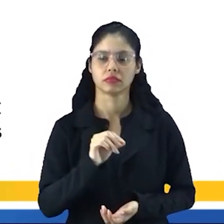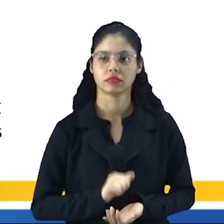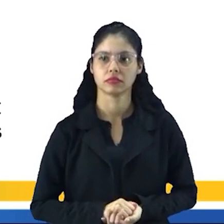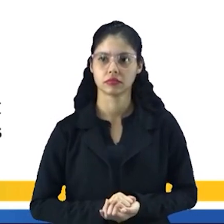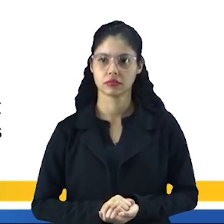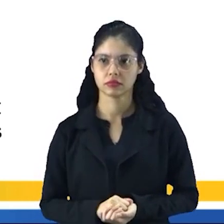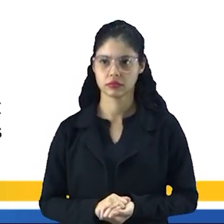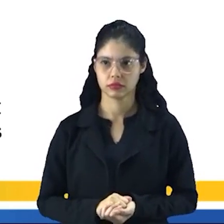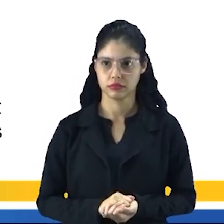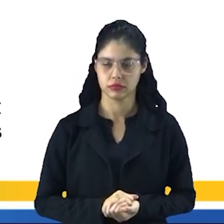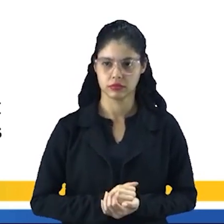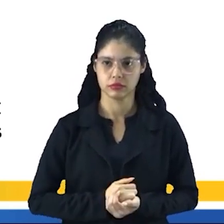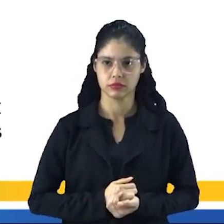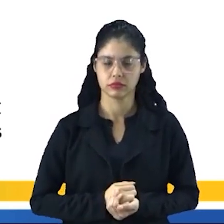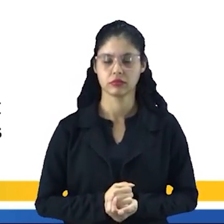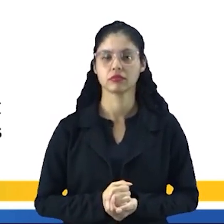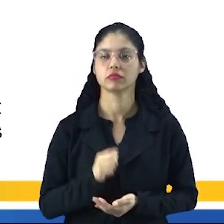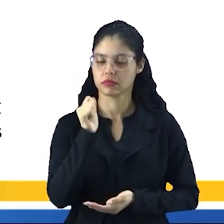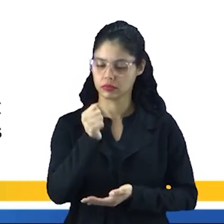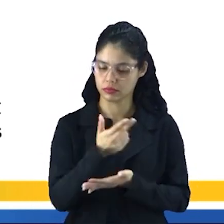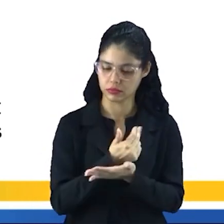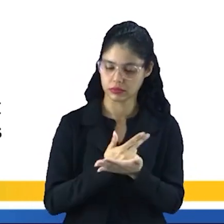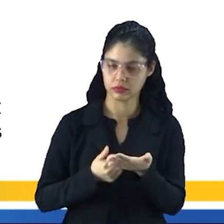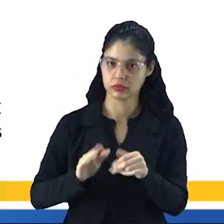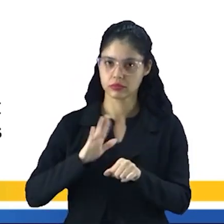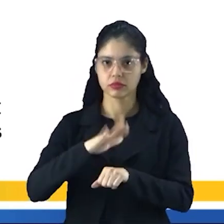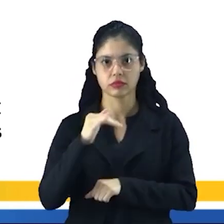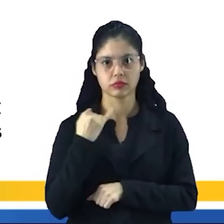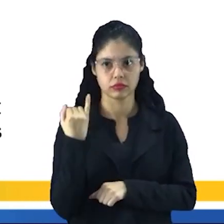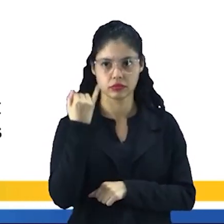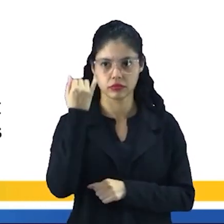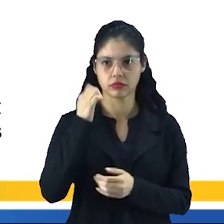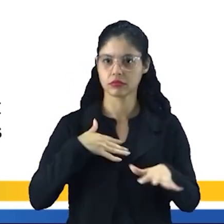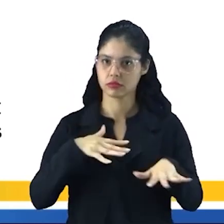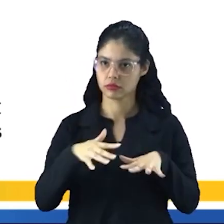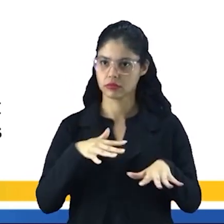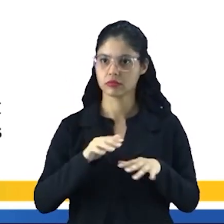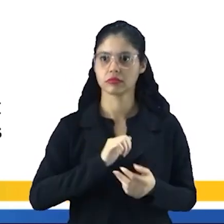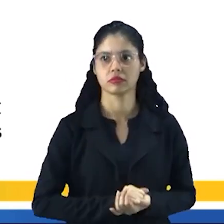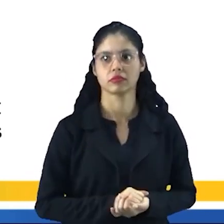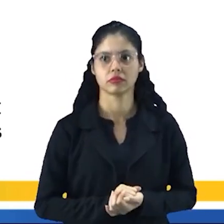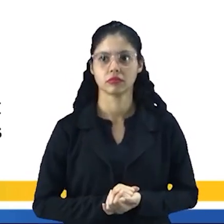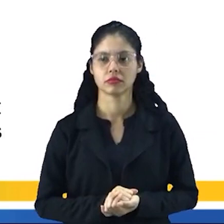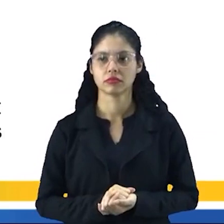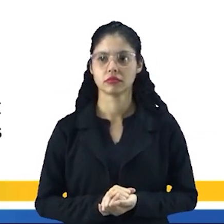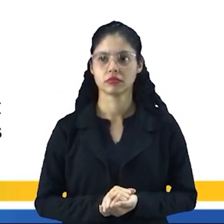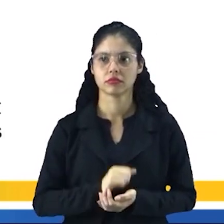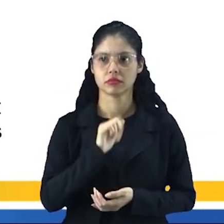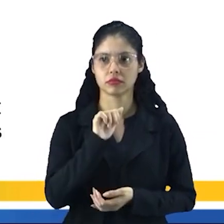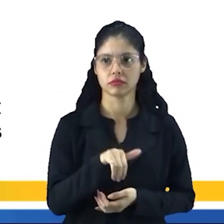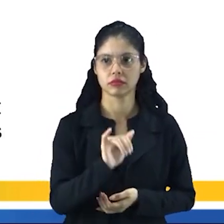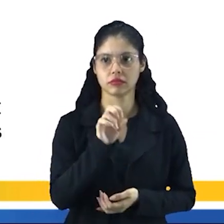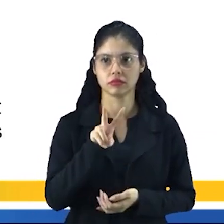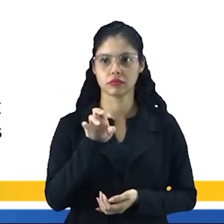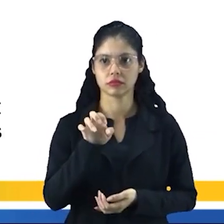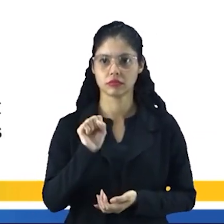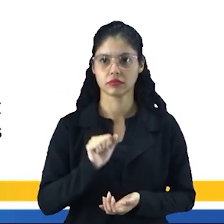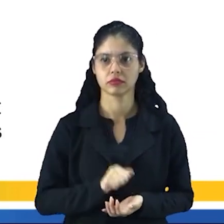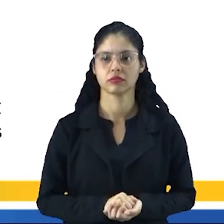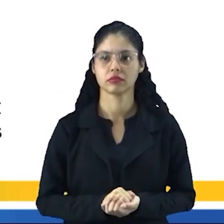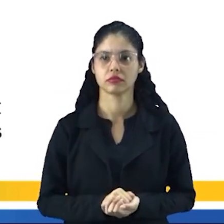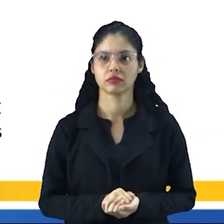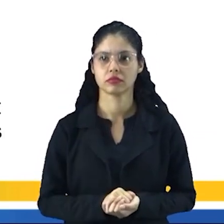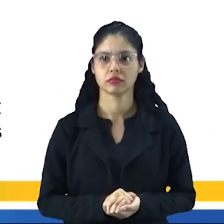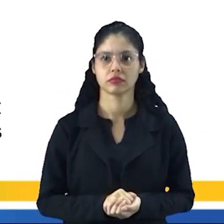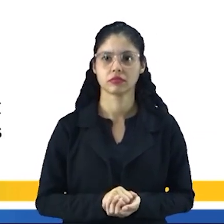Salvador Dalí. Salvador Dalí é um dos artistas mais importantes desse movimento. Atrás dele eu tenho Yves